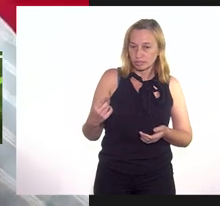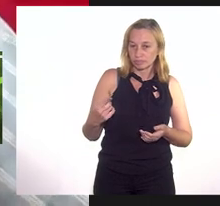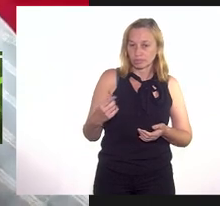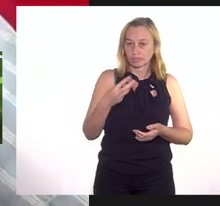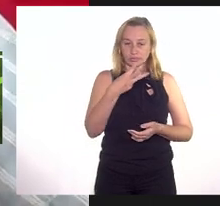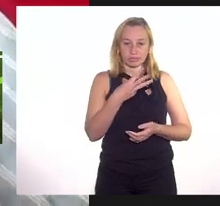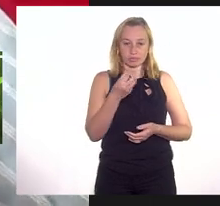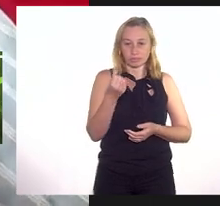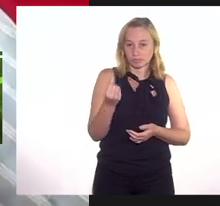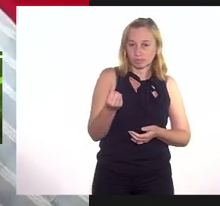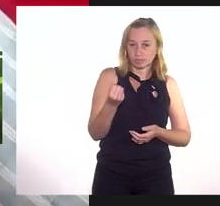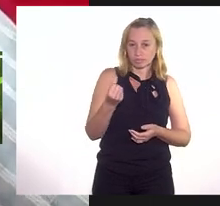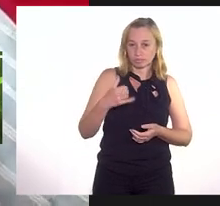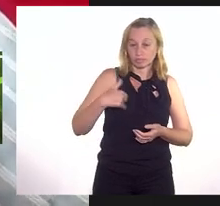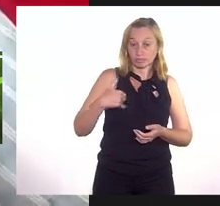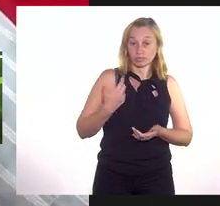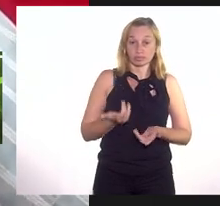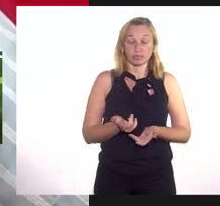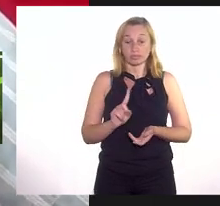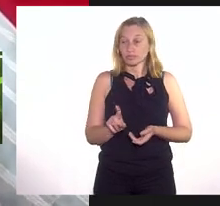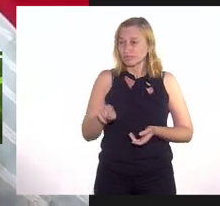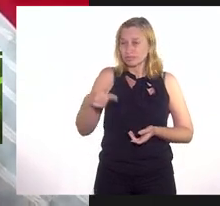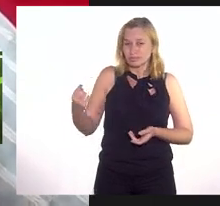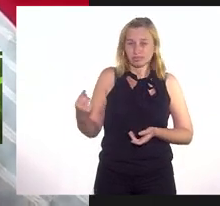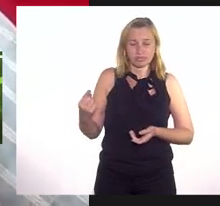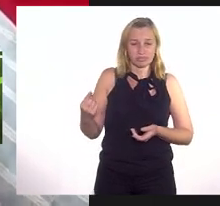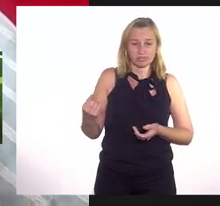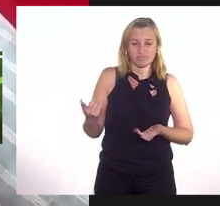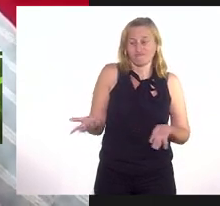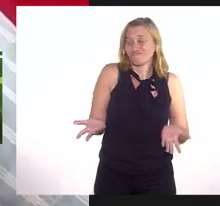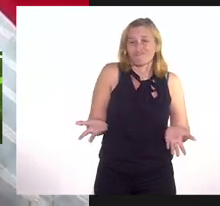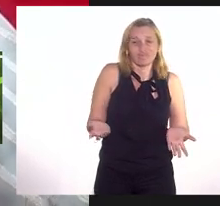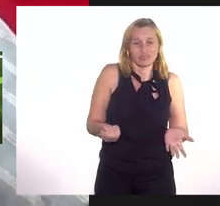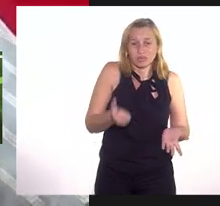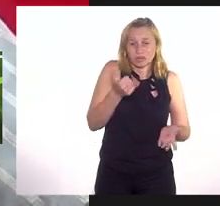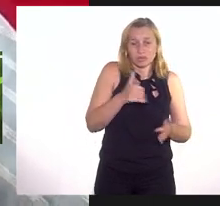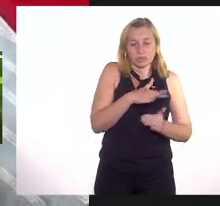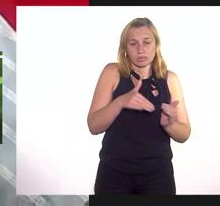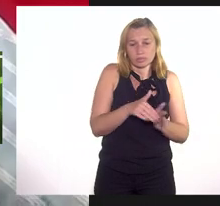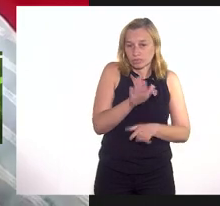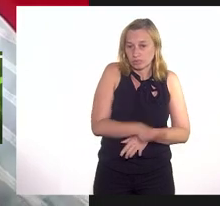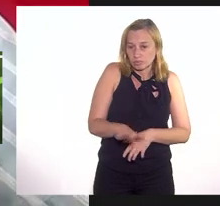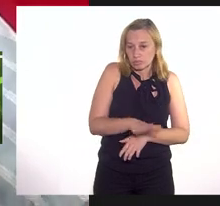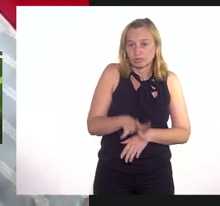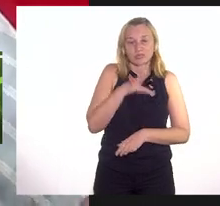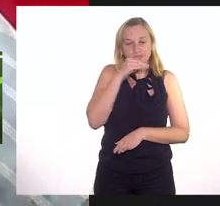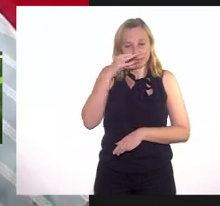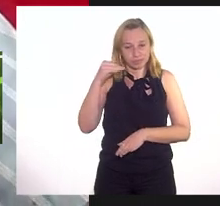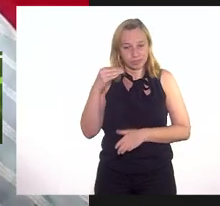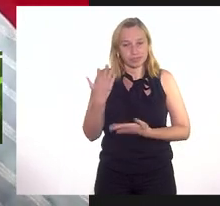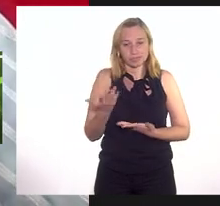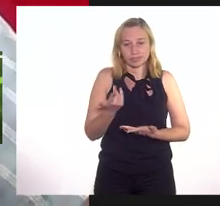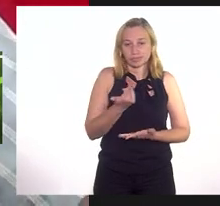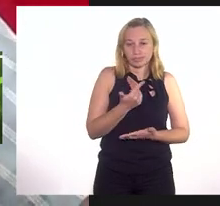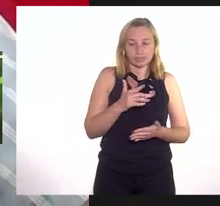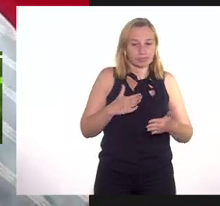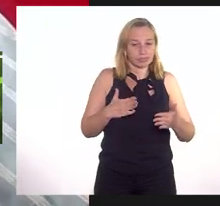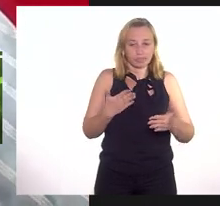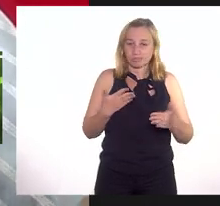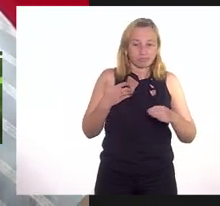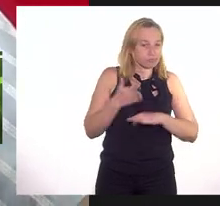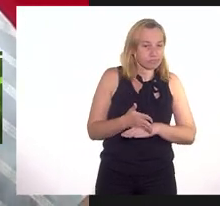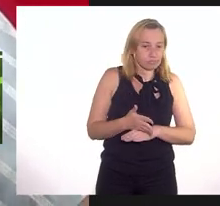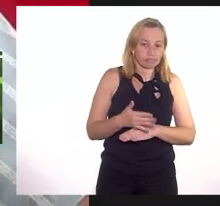36 anos. E depois são todas, quase todas, crianças e adolescentes, porque eles não chegam a essa